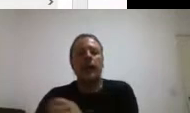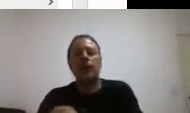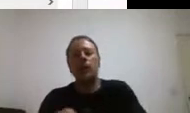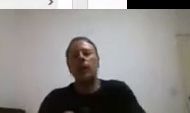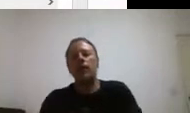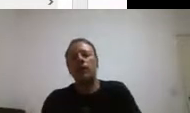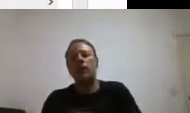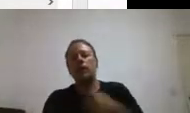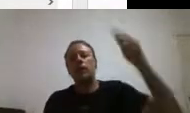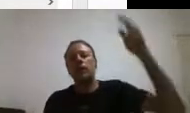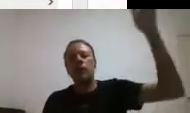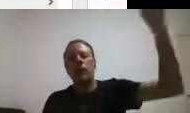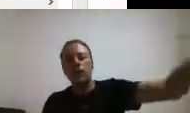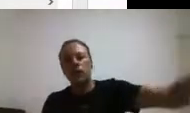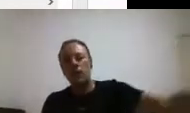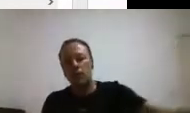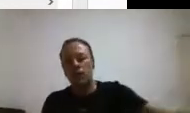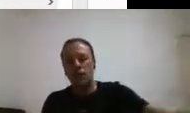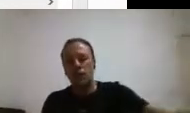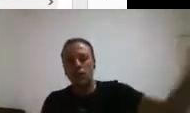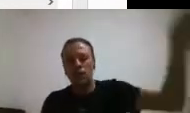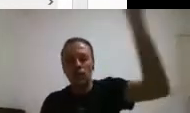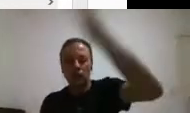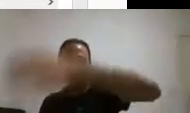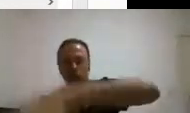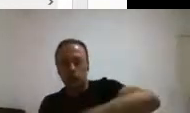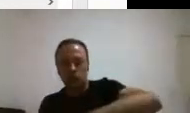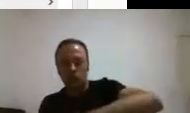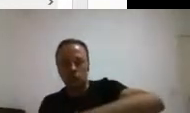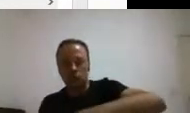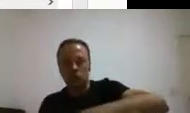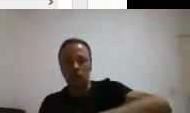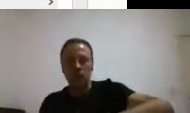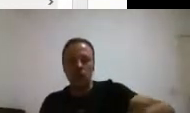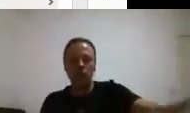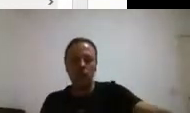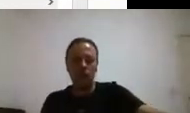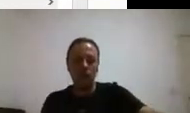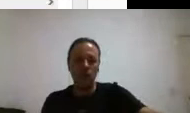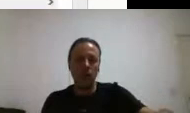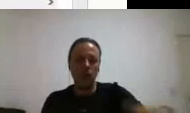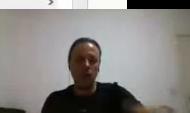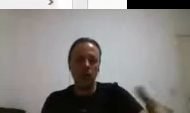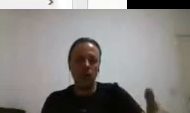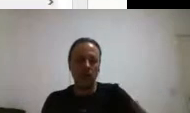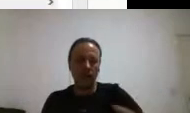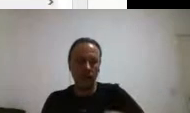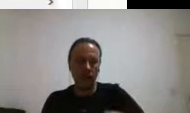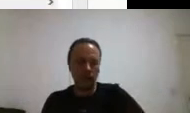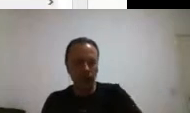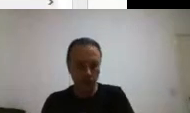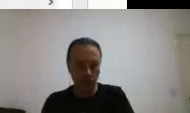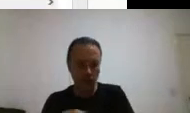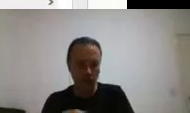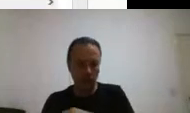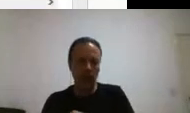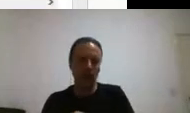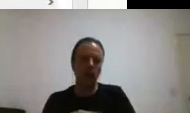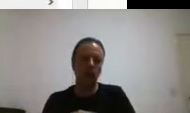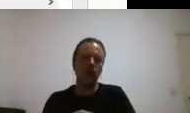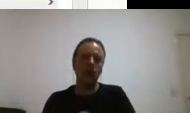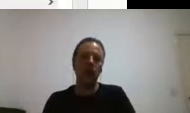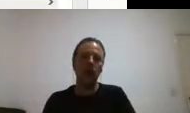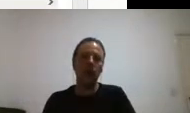que é a comparação entre o modelo conceitual e o lógico. Né? O modelo conceitual é aquele primeiro que